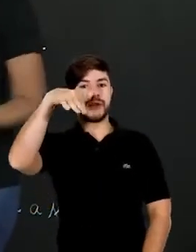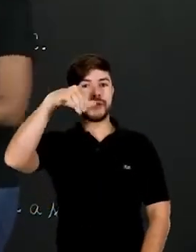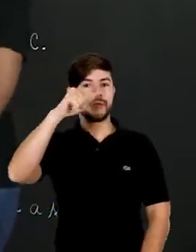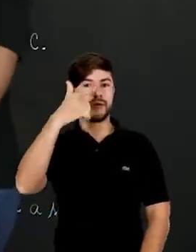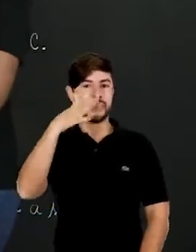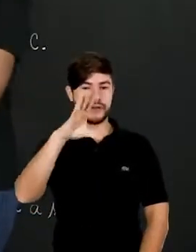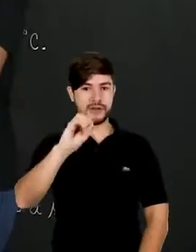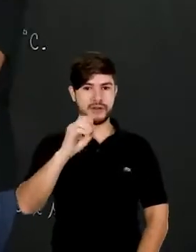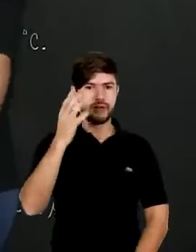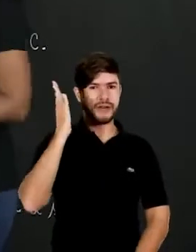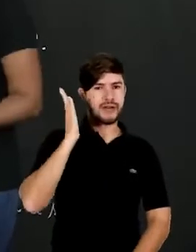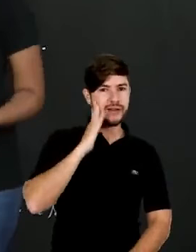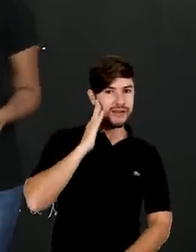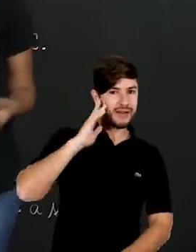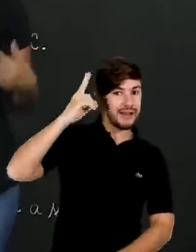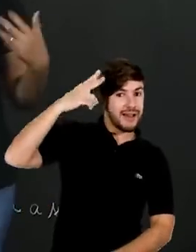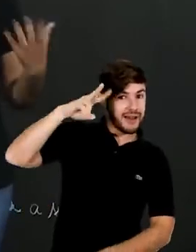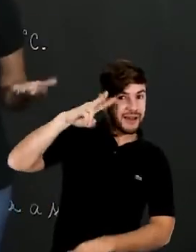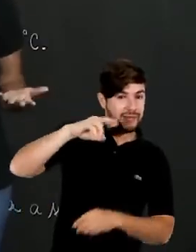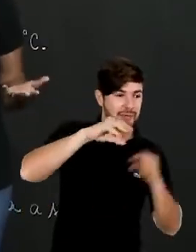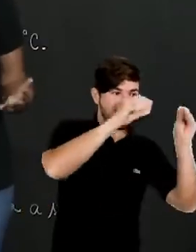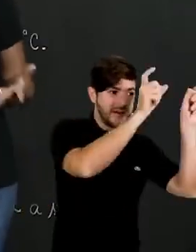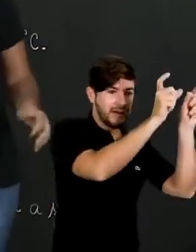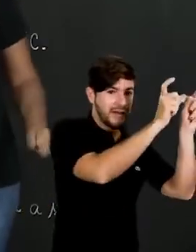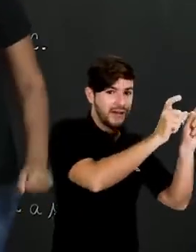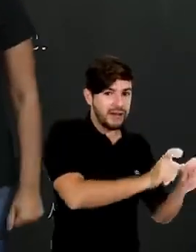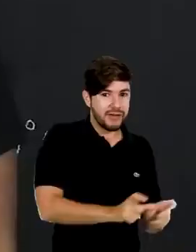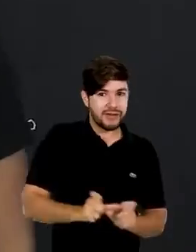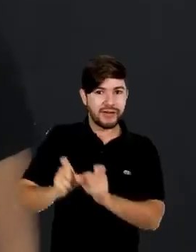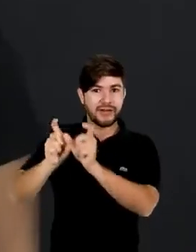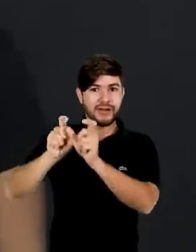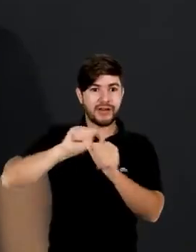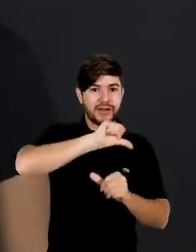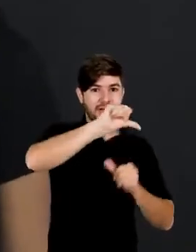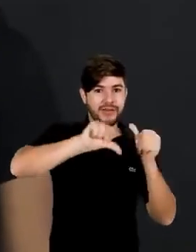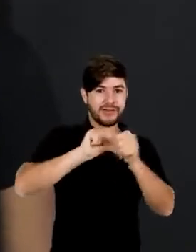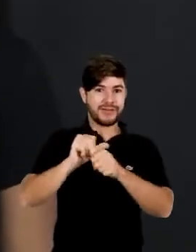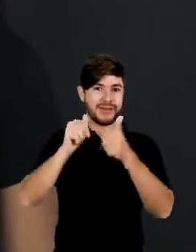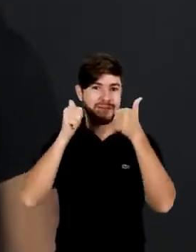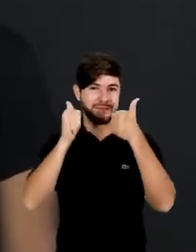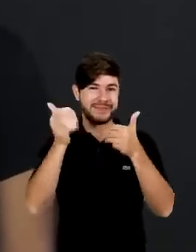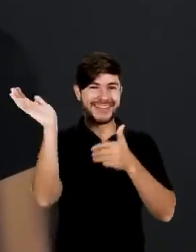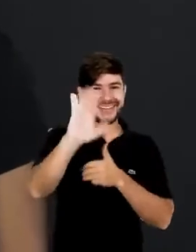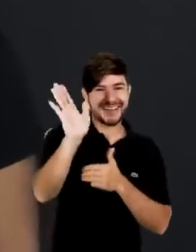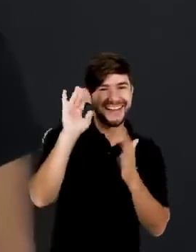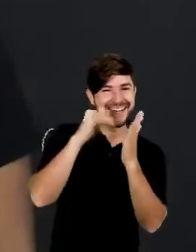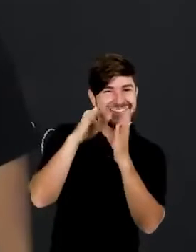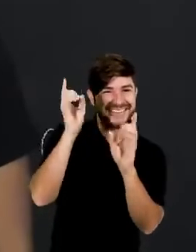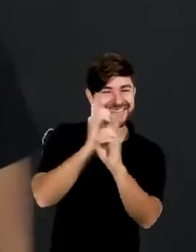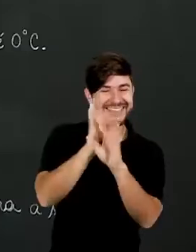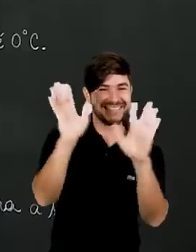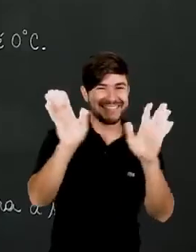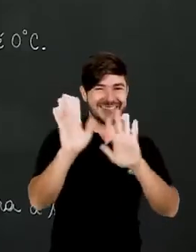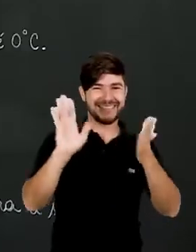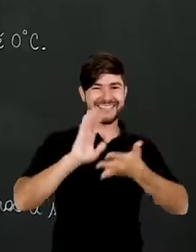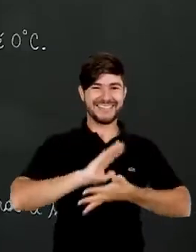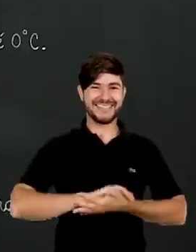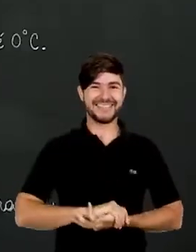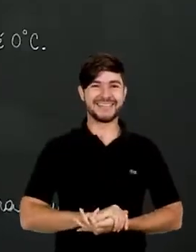etapas das mudanças de estado físico e os seus estados? Fechamos aqui a nossa aula e até a próxima. Tchau!